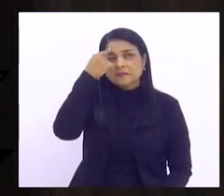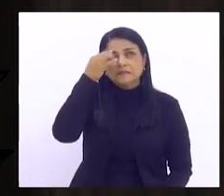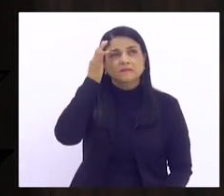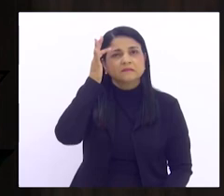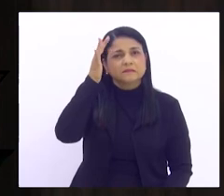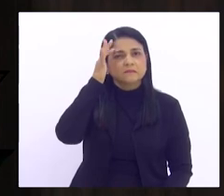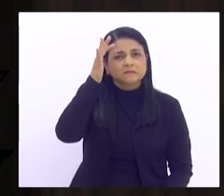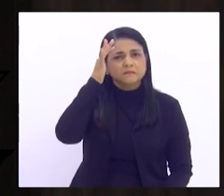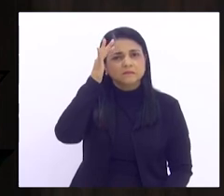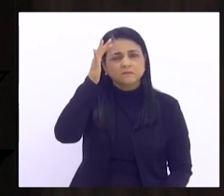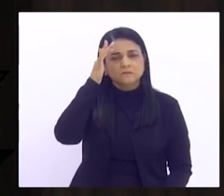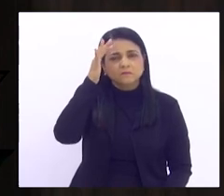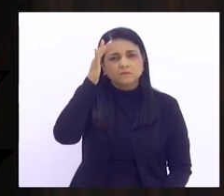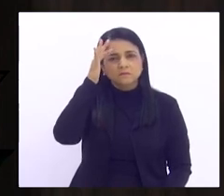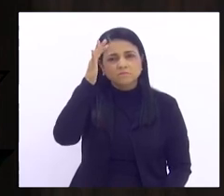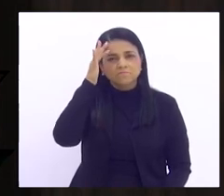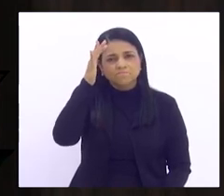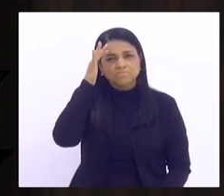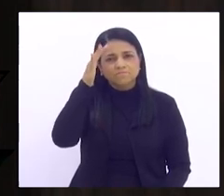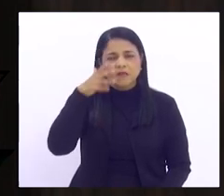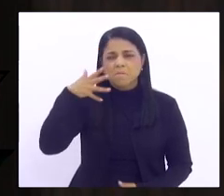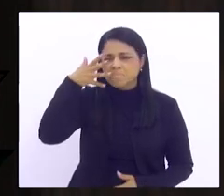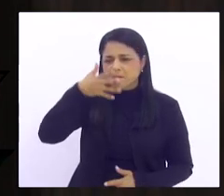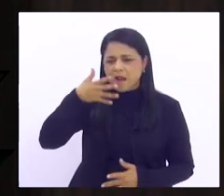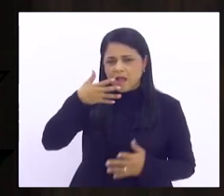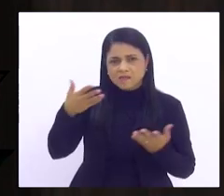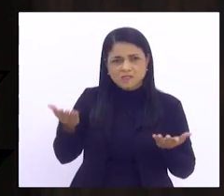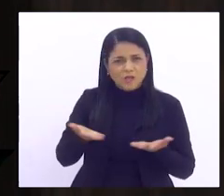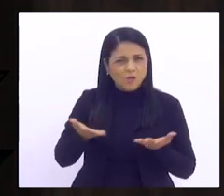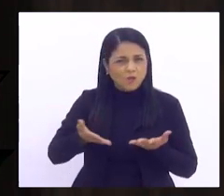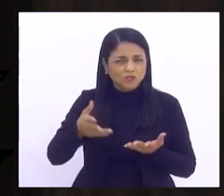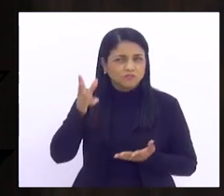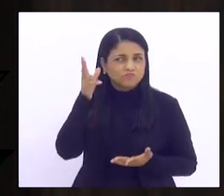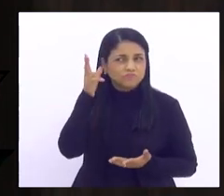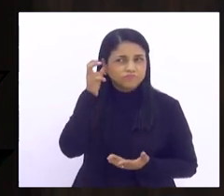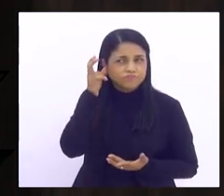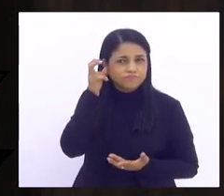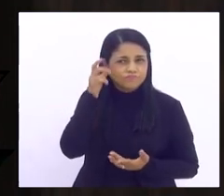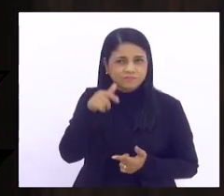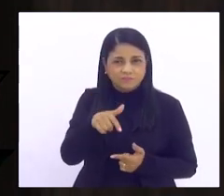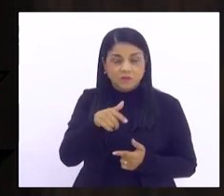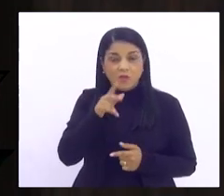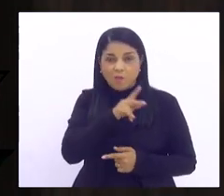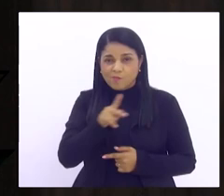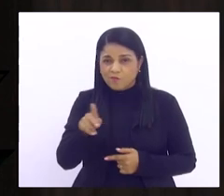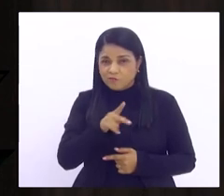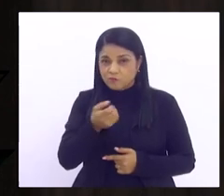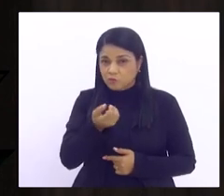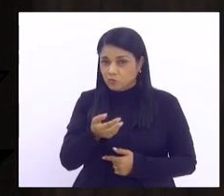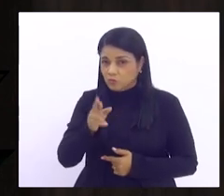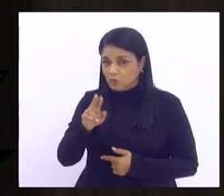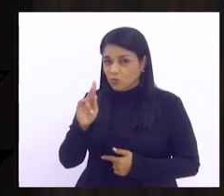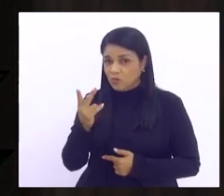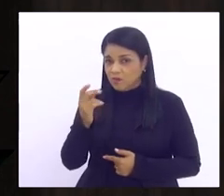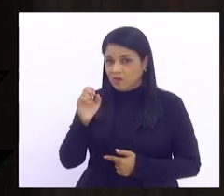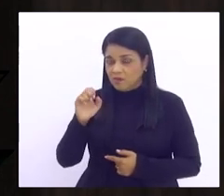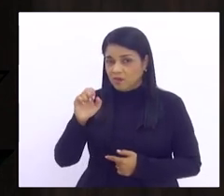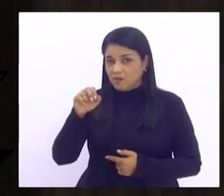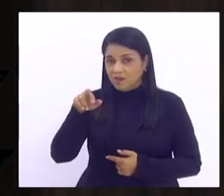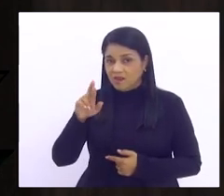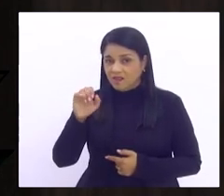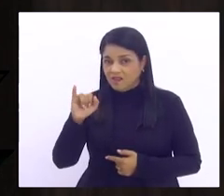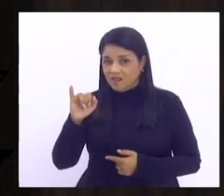refletindo sobre todas essas brilhantes palestras que nós tivemos, professor e doutor Henrique Lima, que de forma